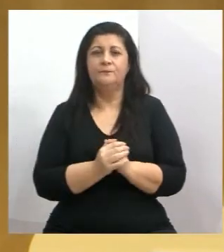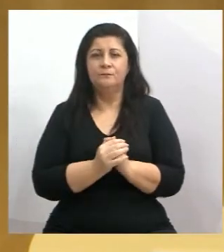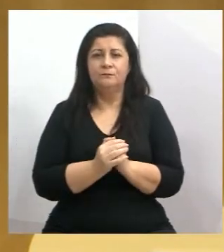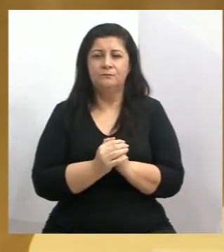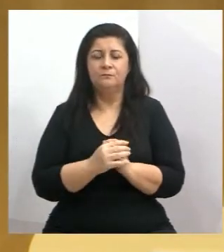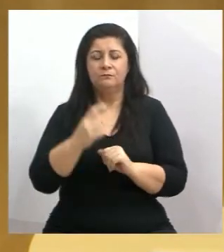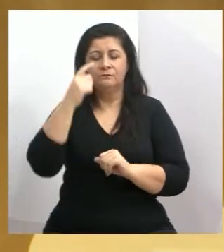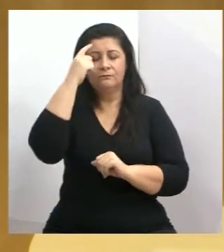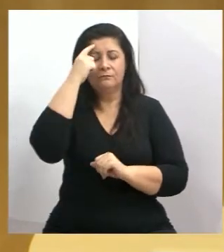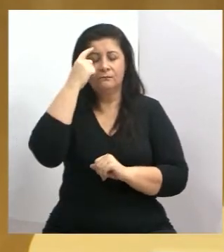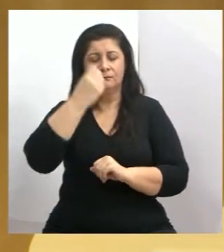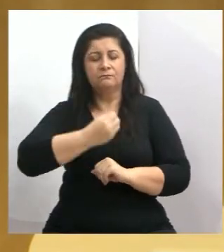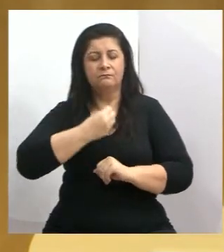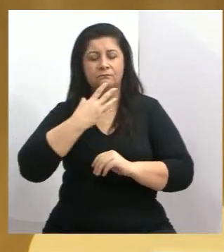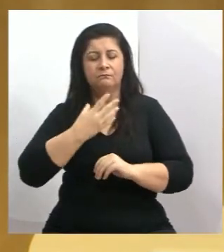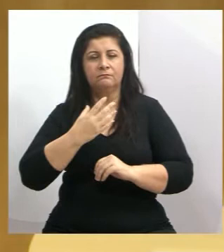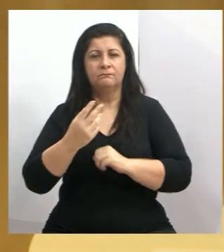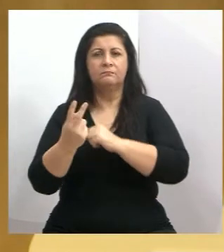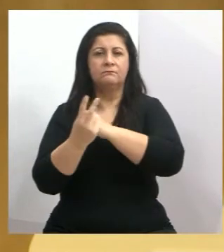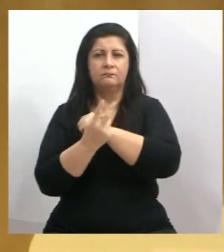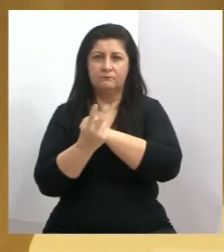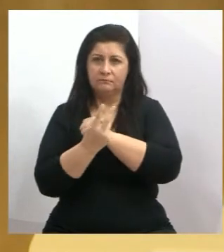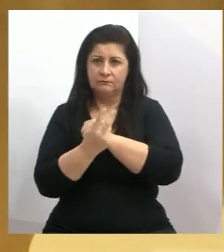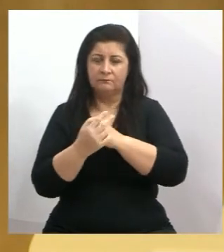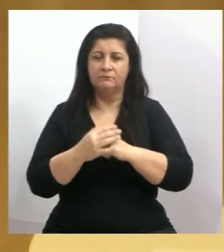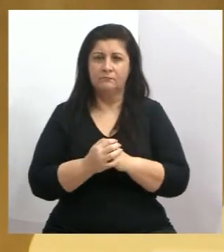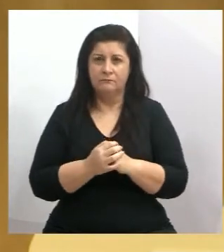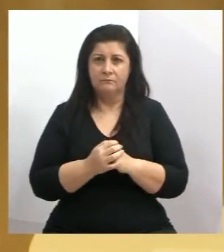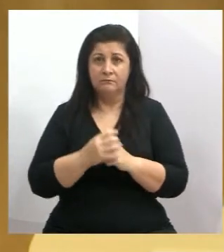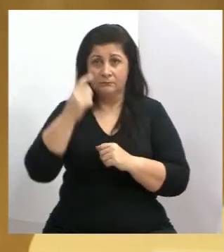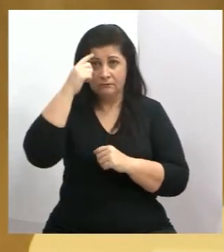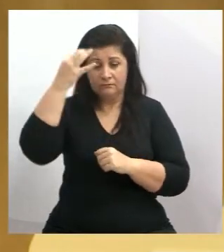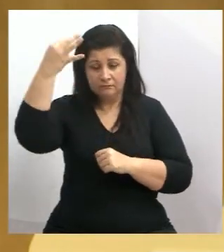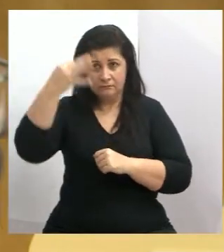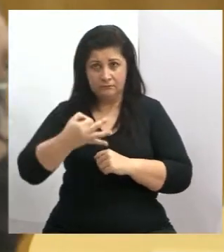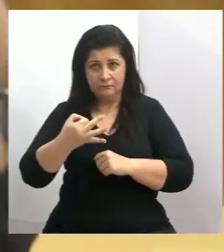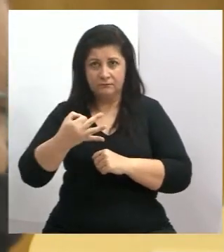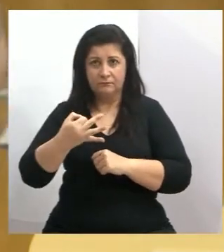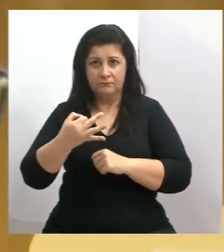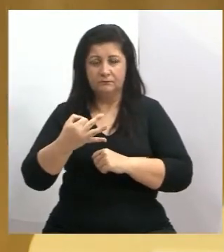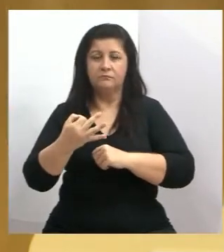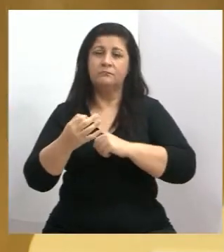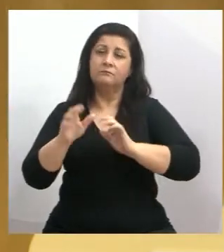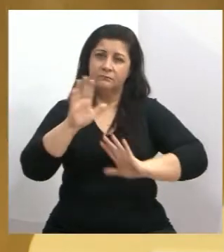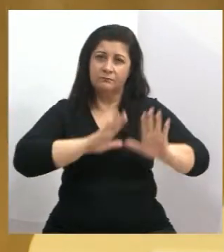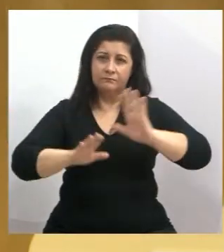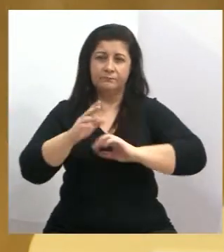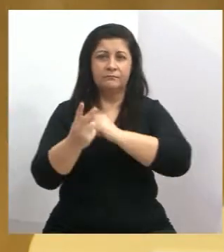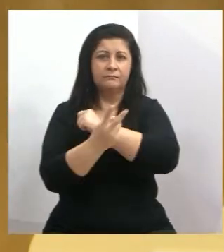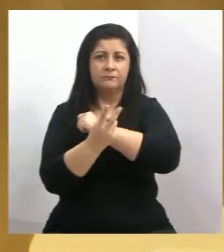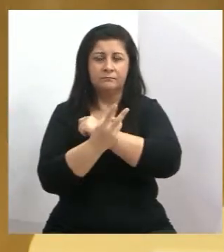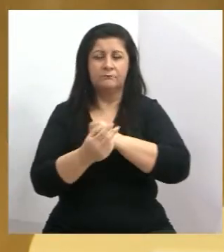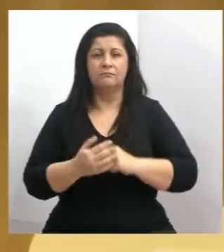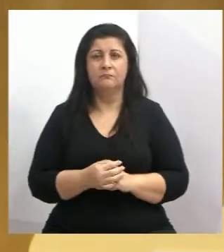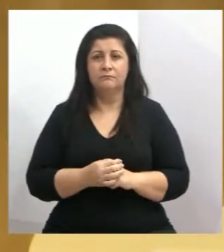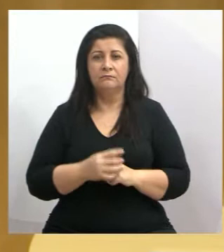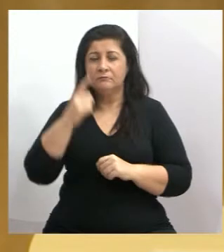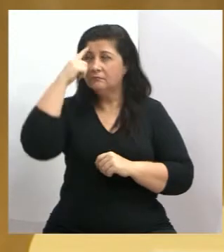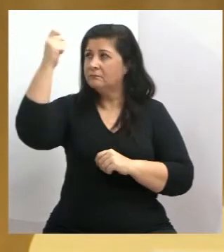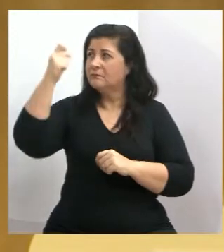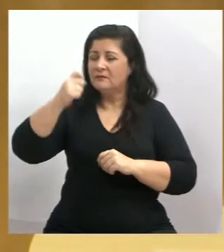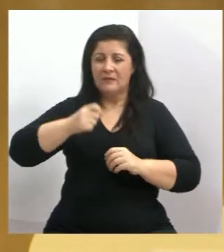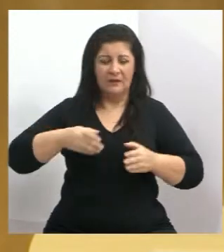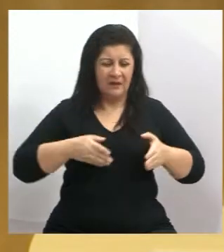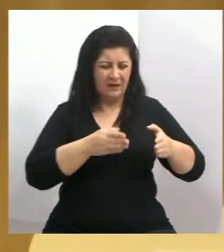o guardará eo discernimento o protegerá e a sabedoria o livrará do caminho